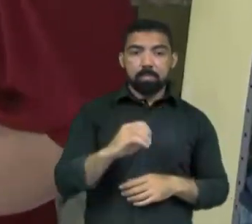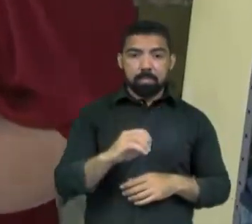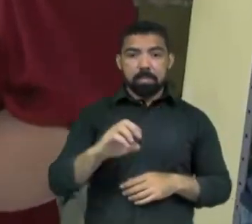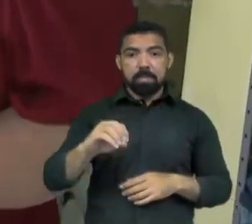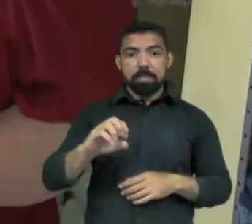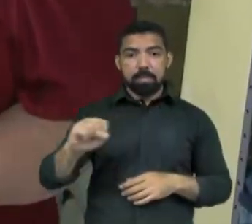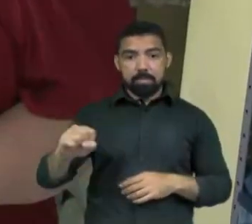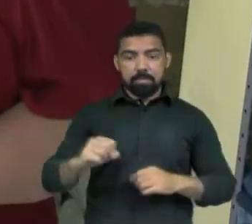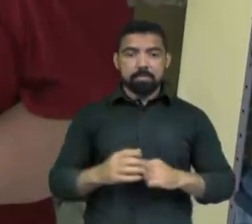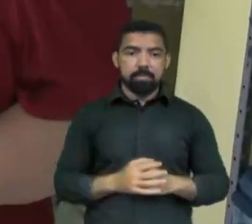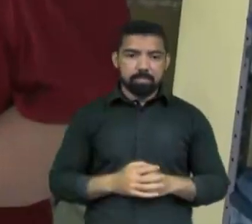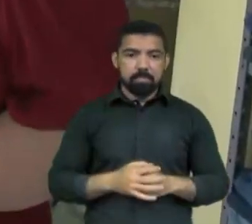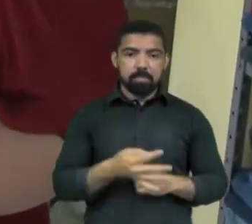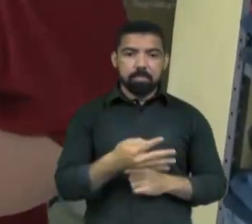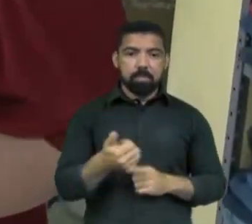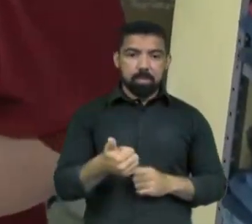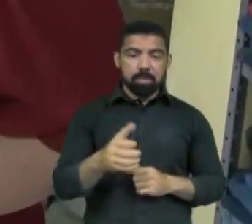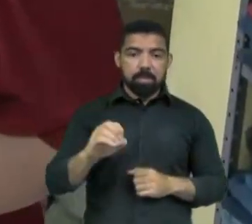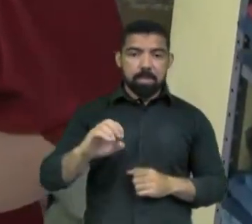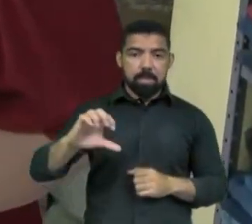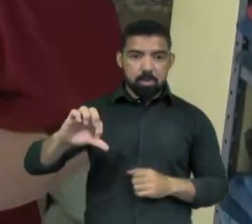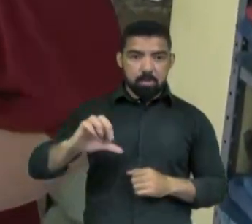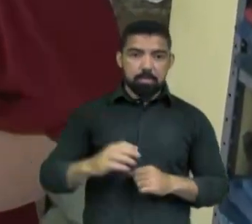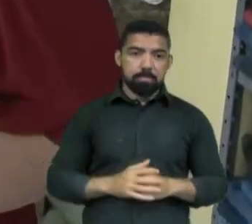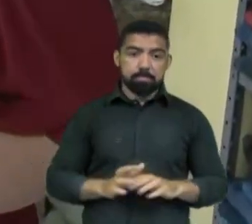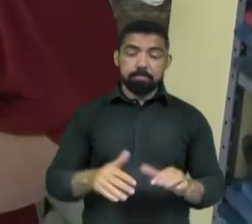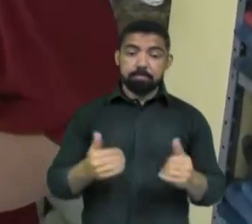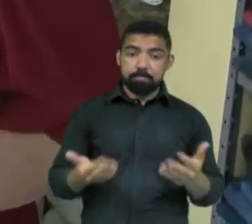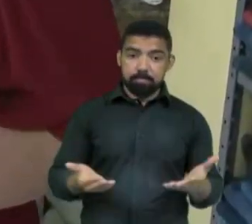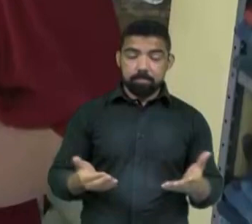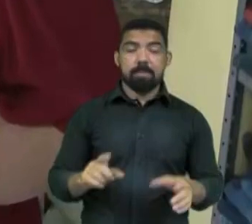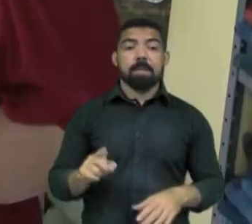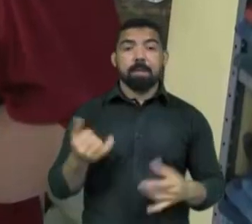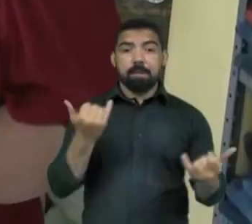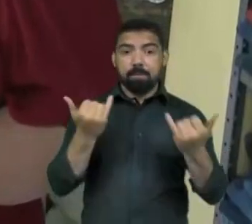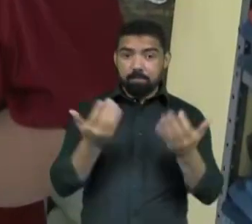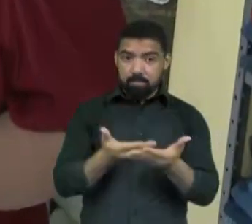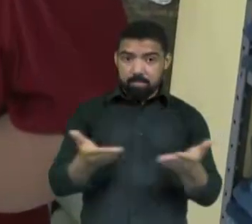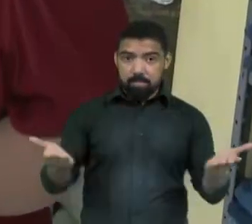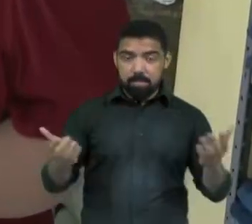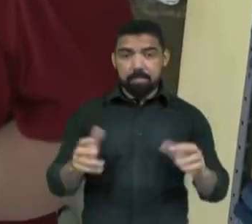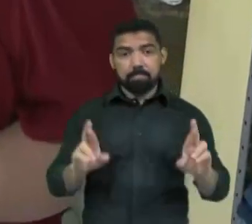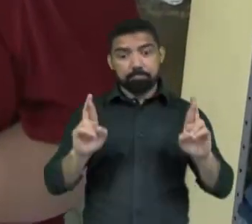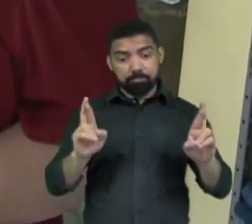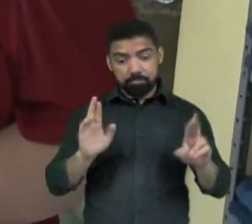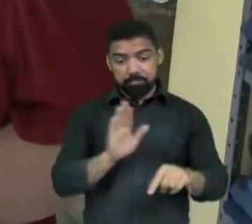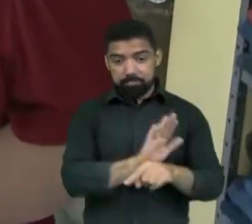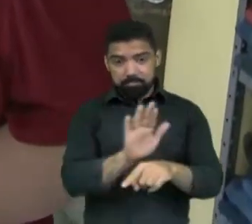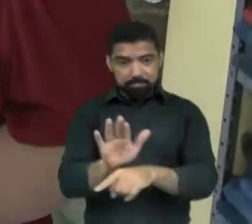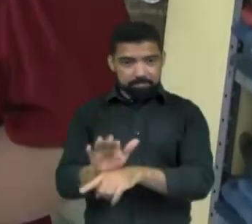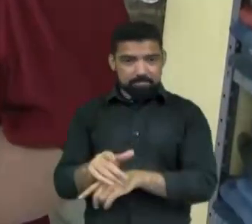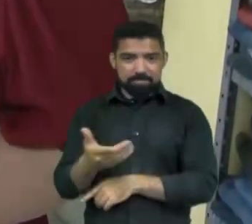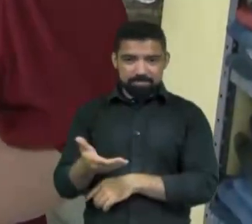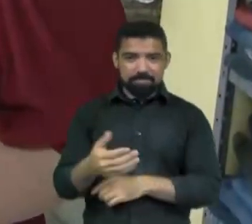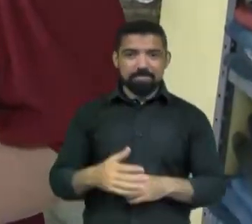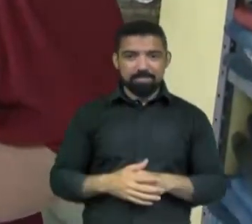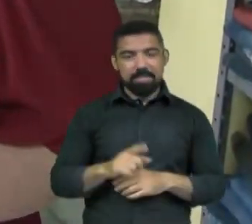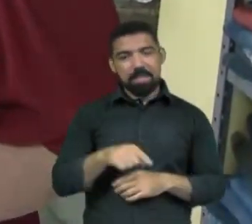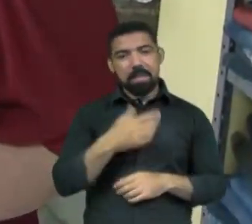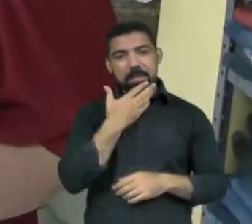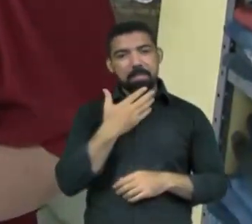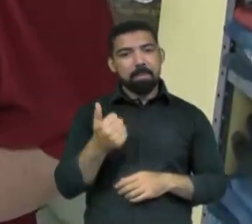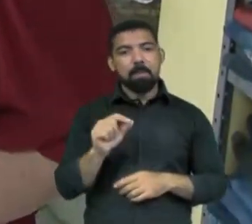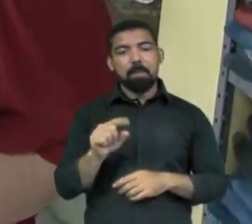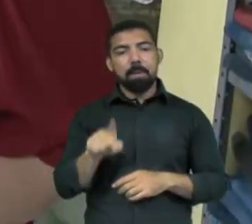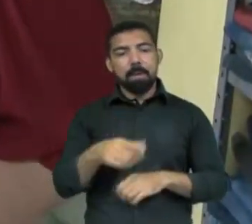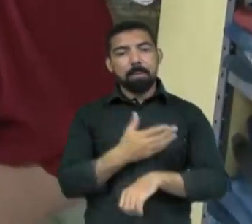4008-4109. 4109. Então, são essas as informações. Vamos ser solidários agora no começo do ano. Nada melhor do que